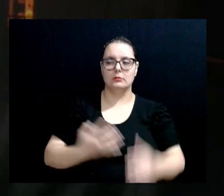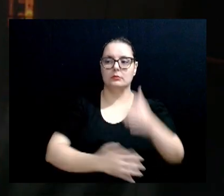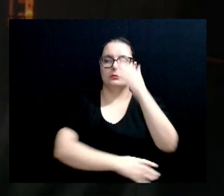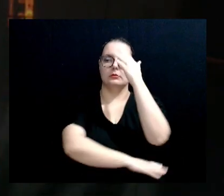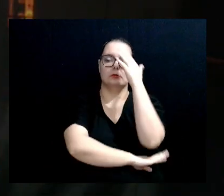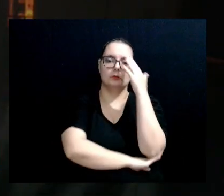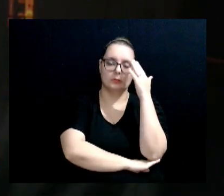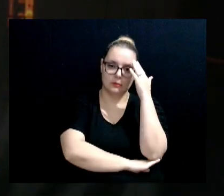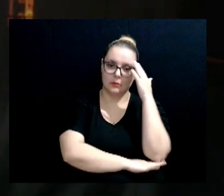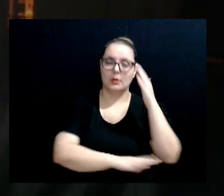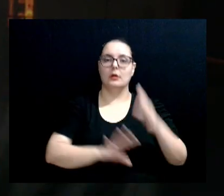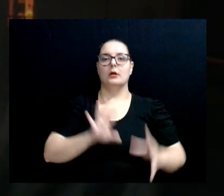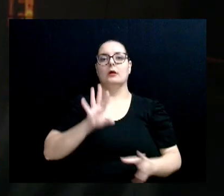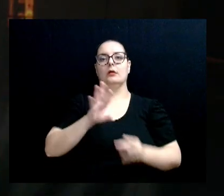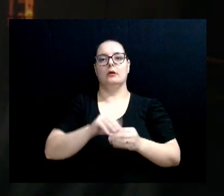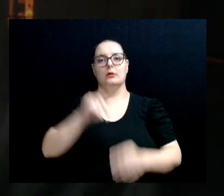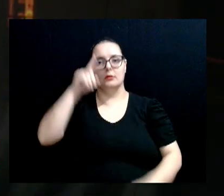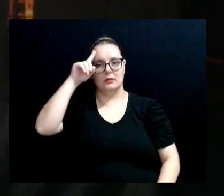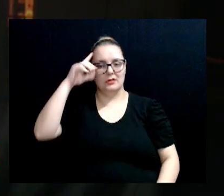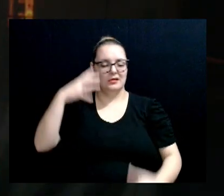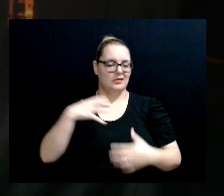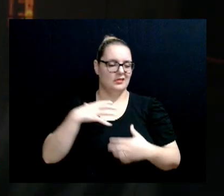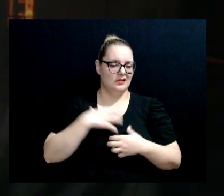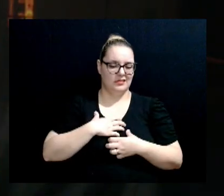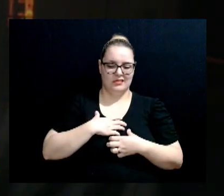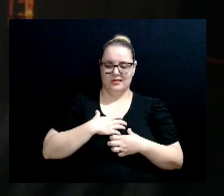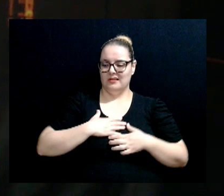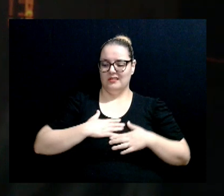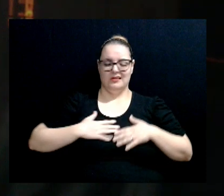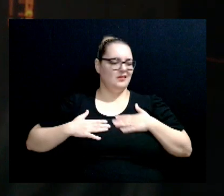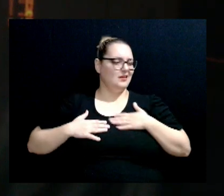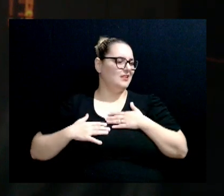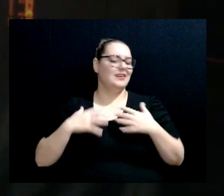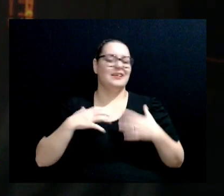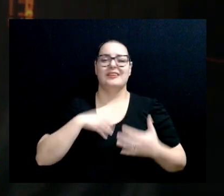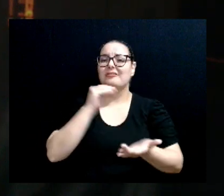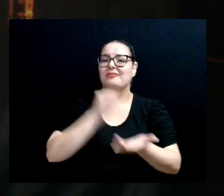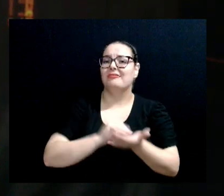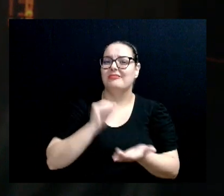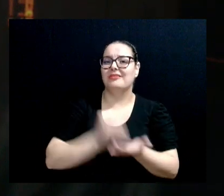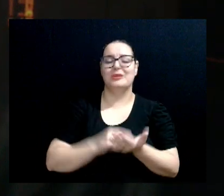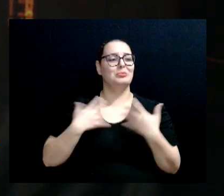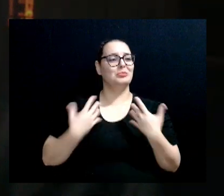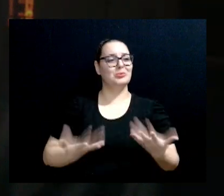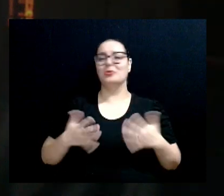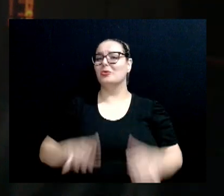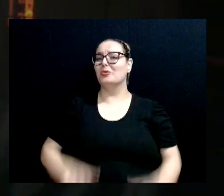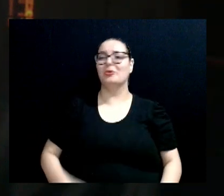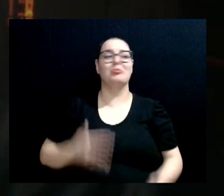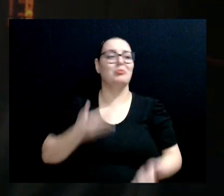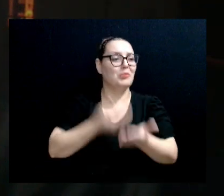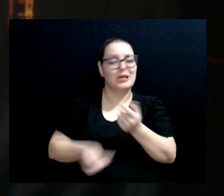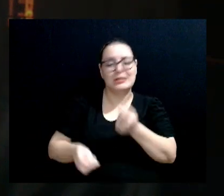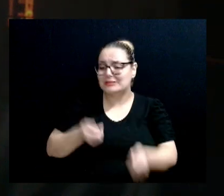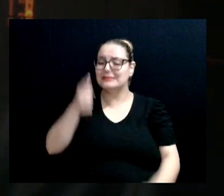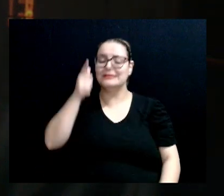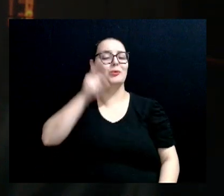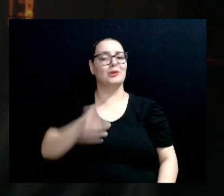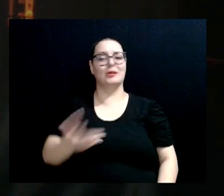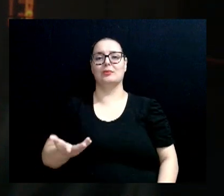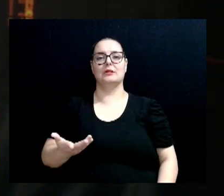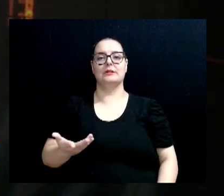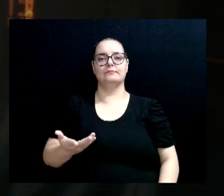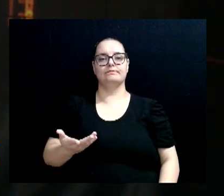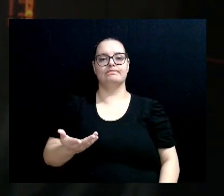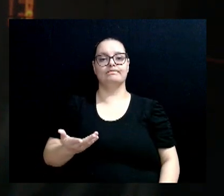dia aquele desequilíbrio, aquela sensação de que você perdeu o controle, que você não conseguiu. Então, vamos falar